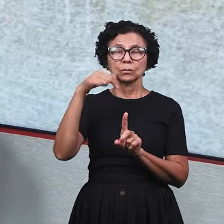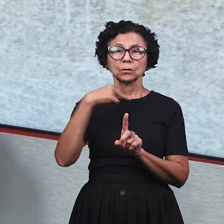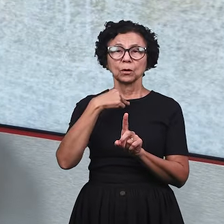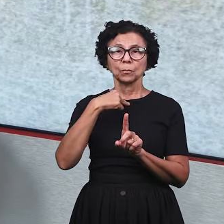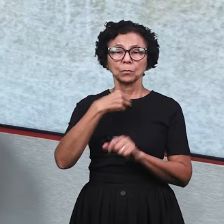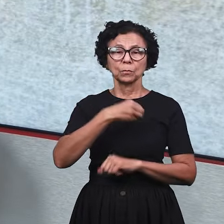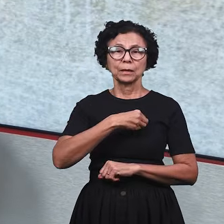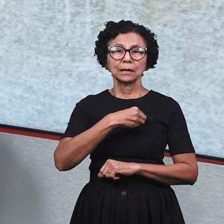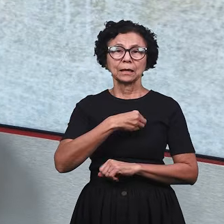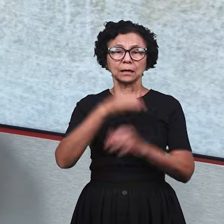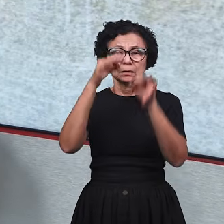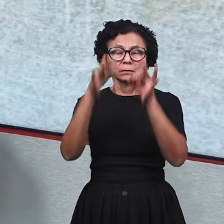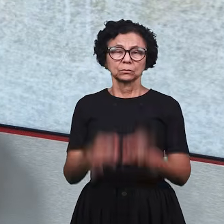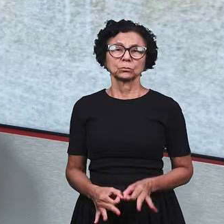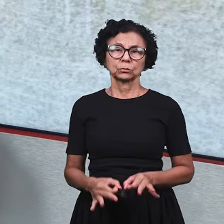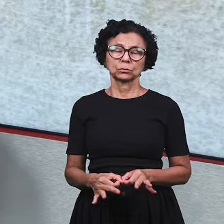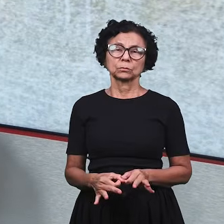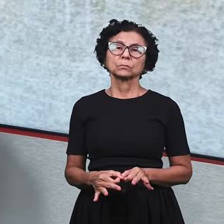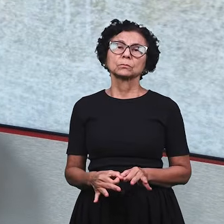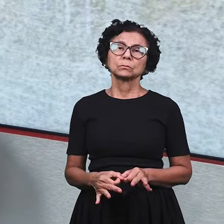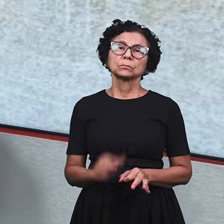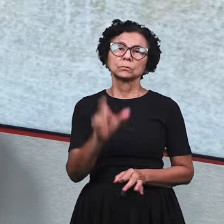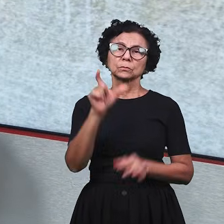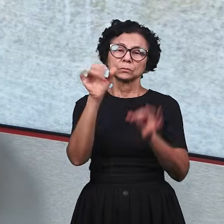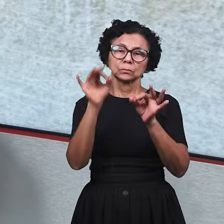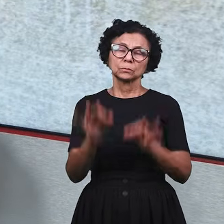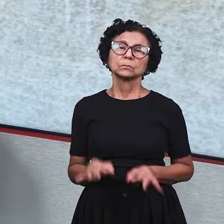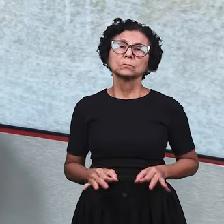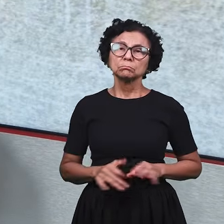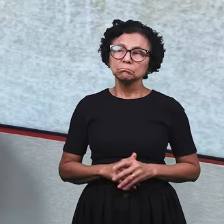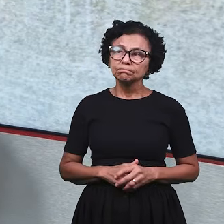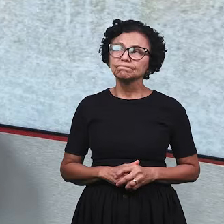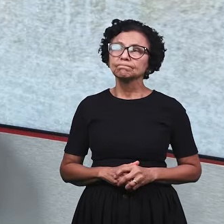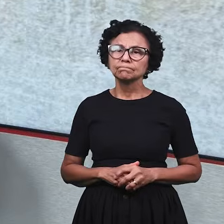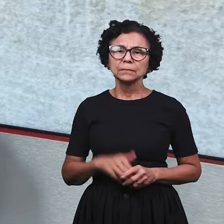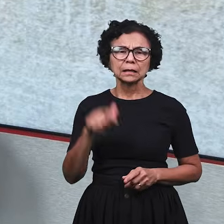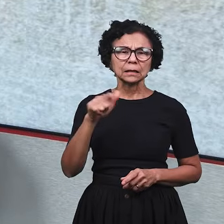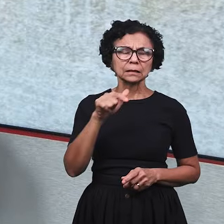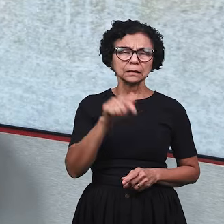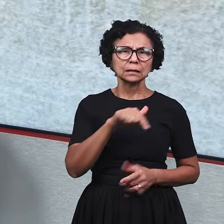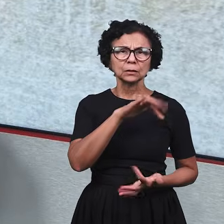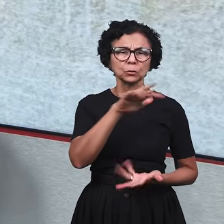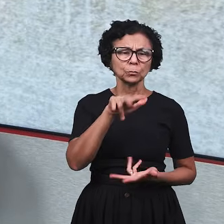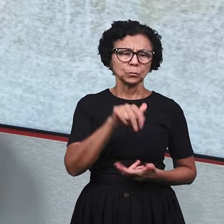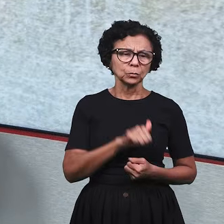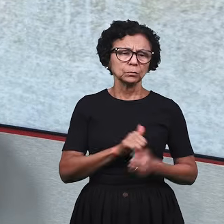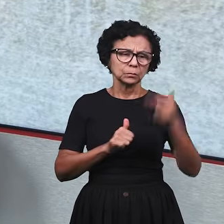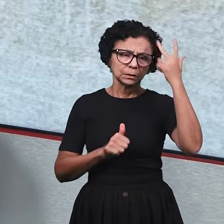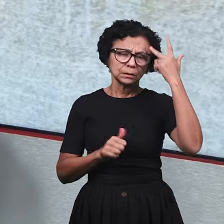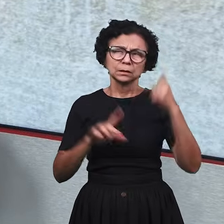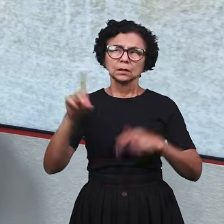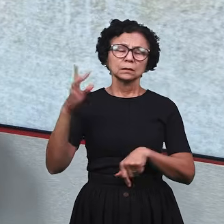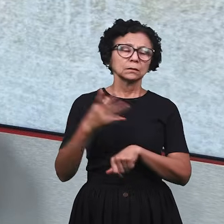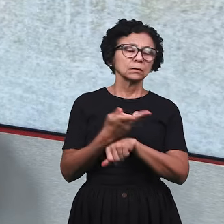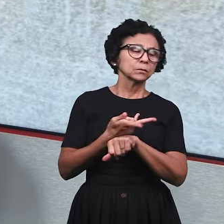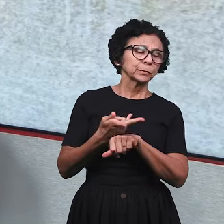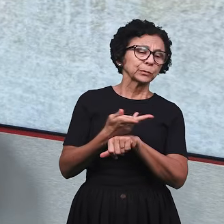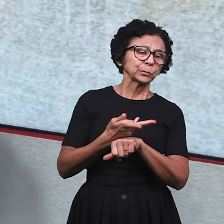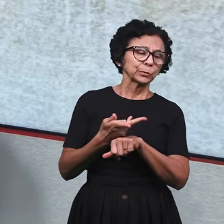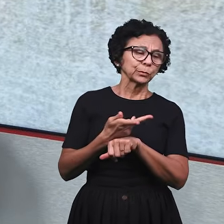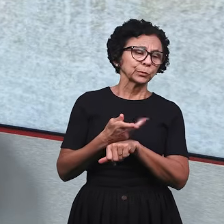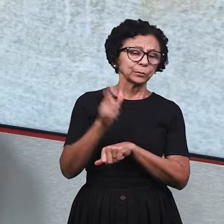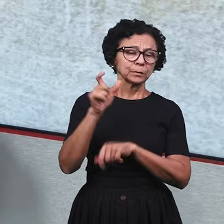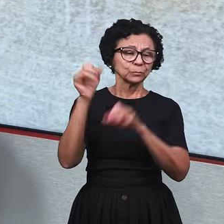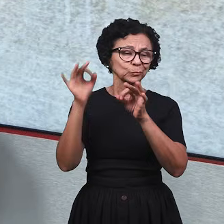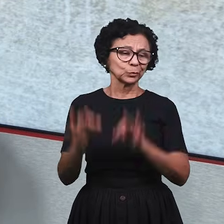ou seja, um justo. E a Bíblia diz que Deus procurou esse justo entre os homens na terra, mas a Bíblia diz que